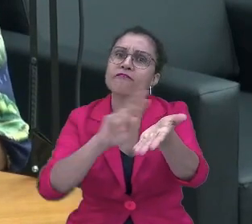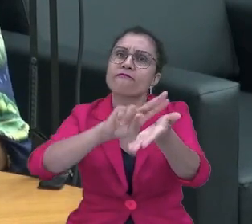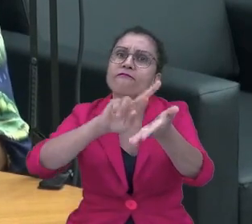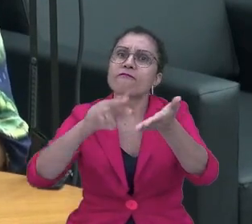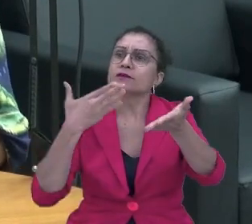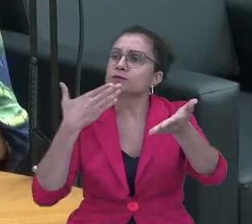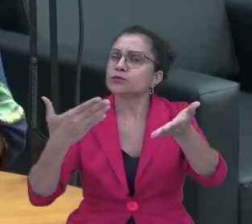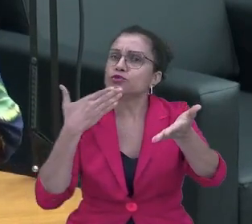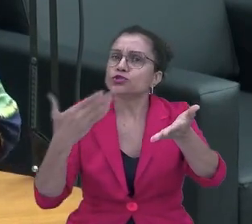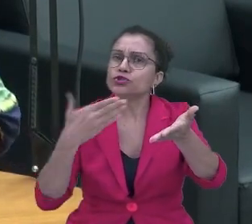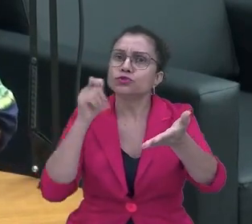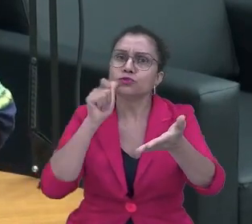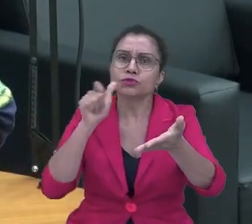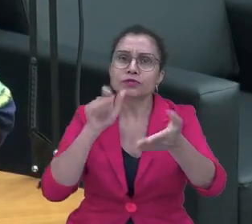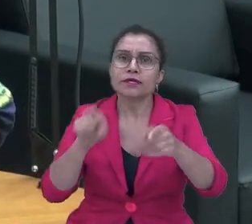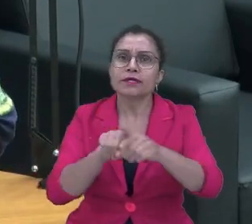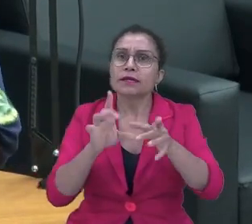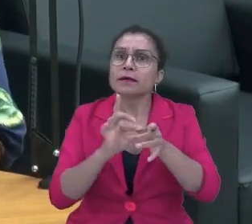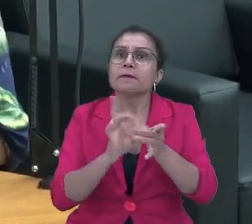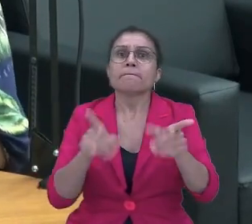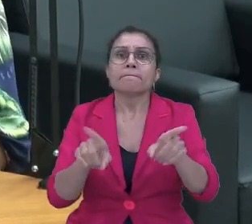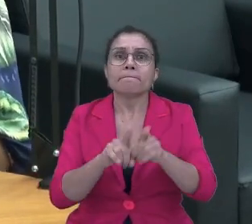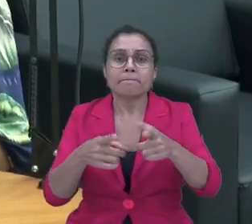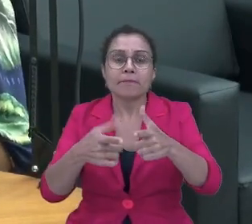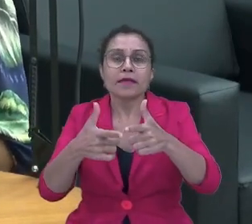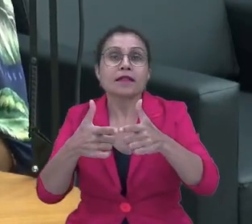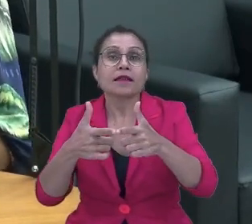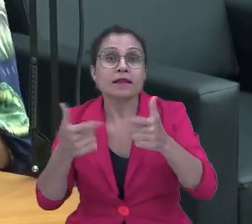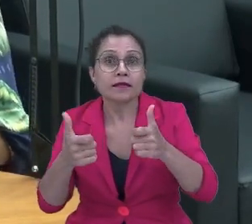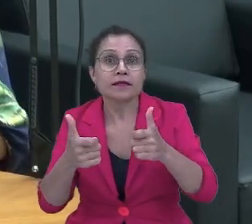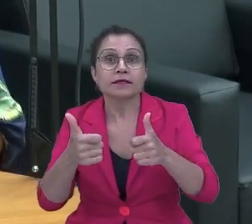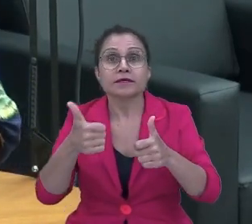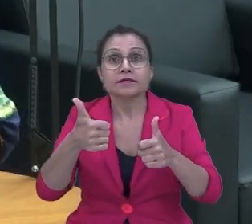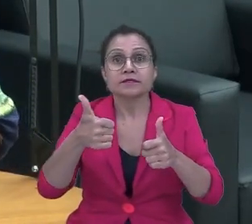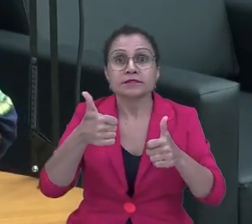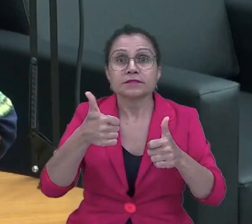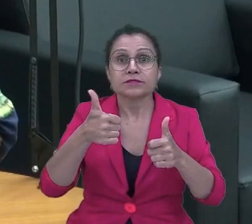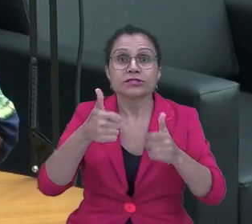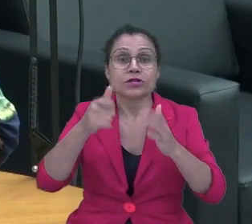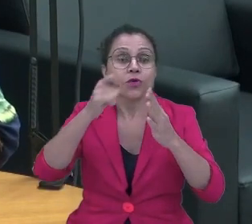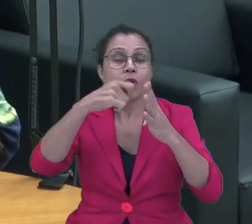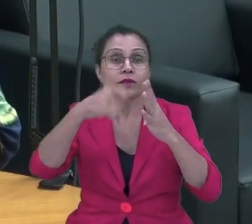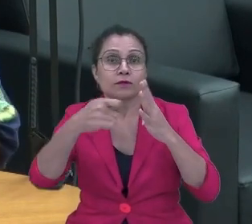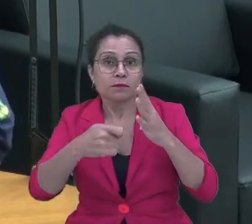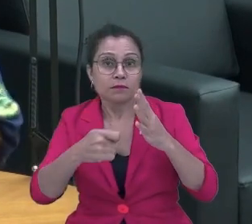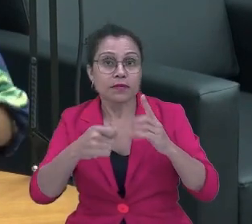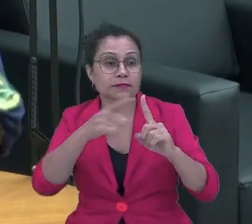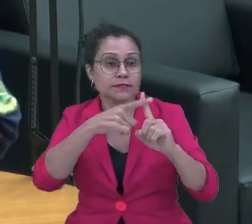diversas reivindicações de mulheres, inclusive a licença maternidade de 120 dias, e dentro dessas